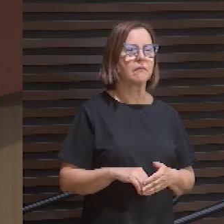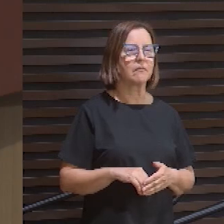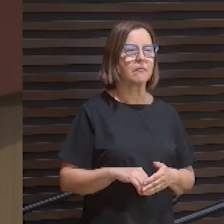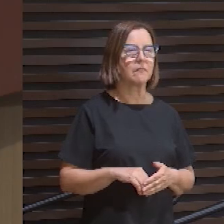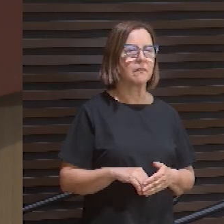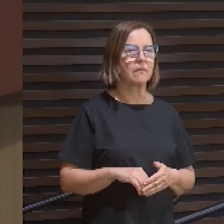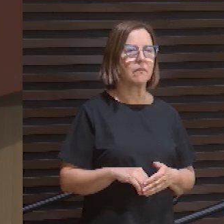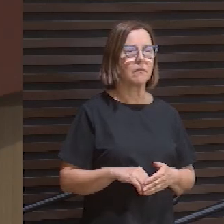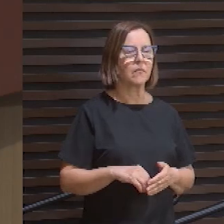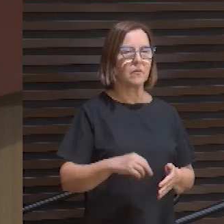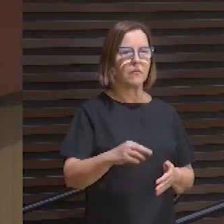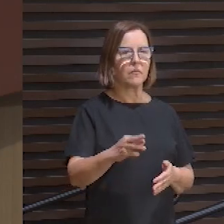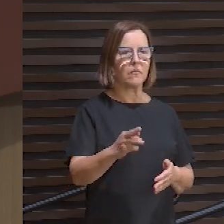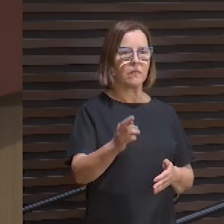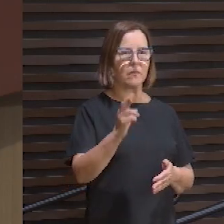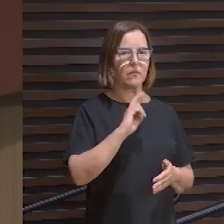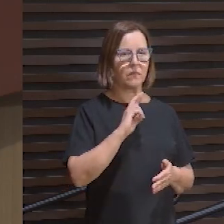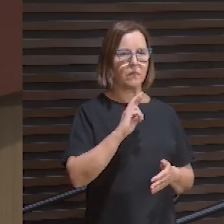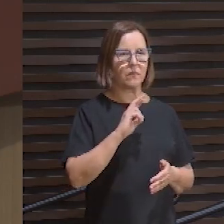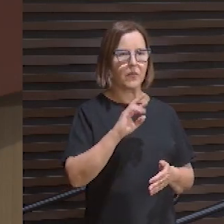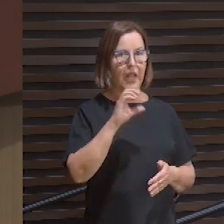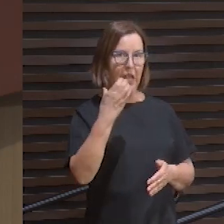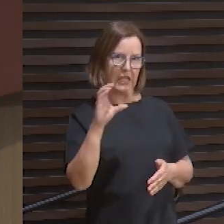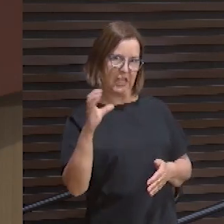E ele disse, ciência.